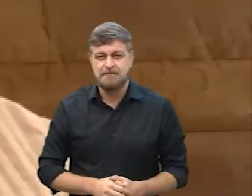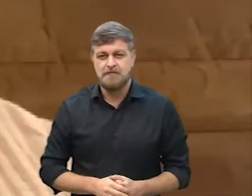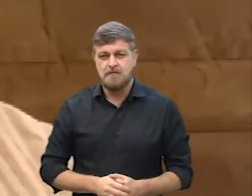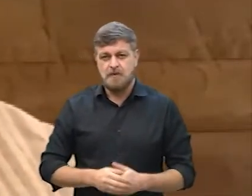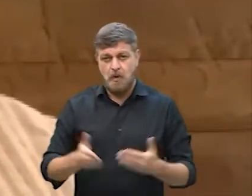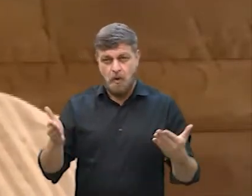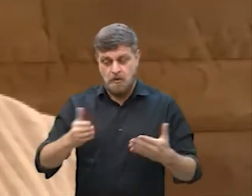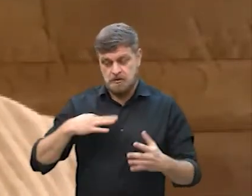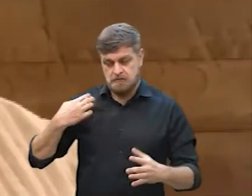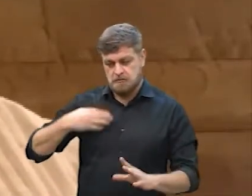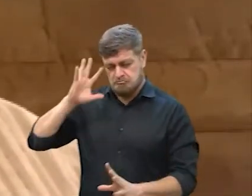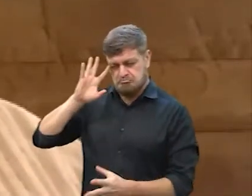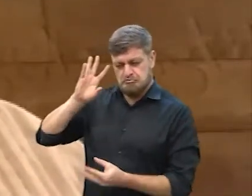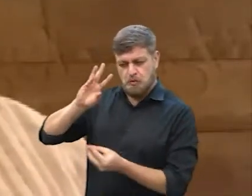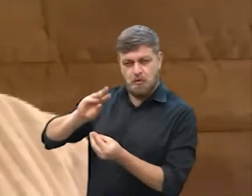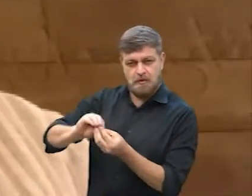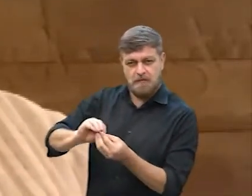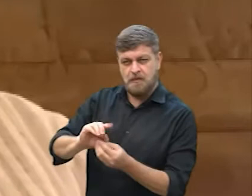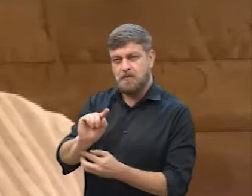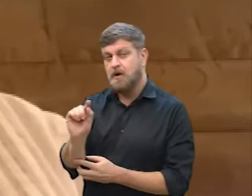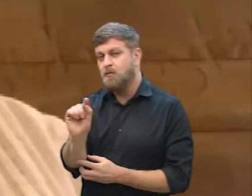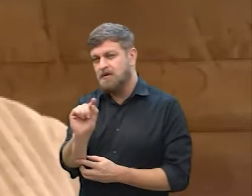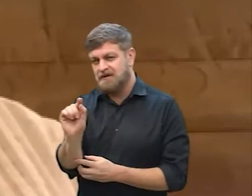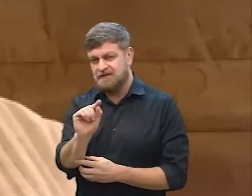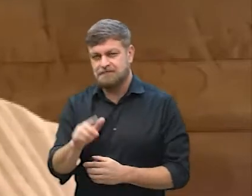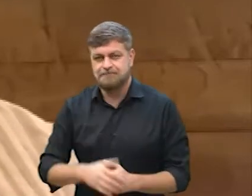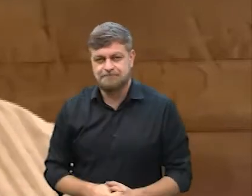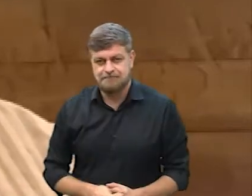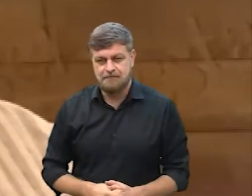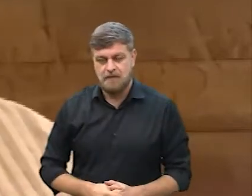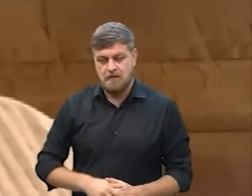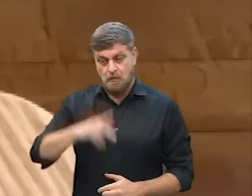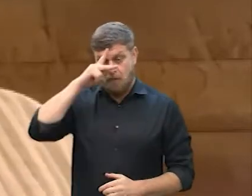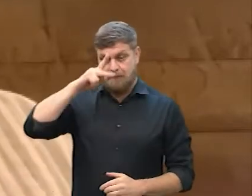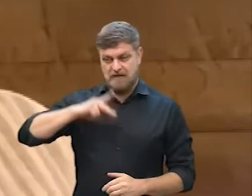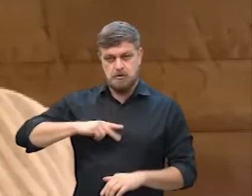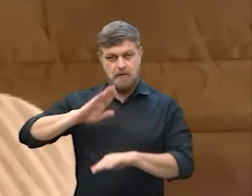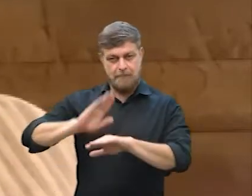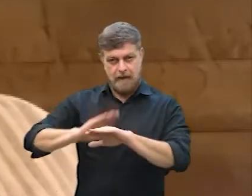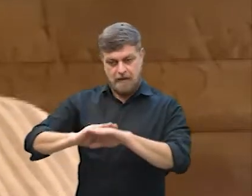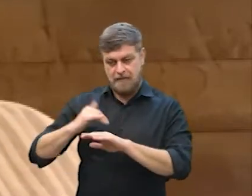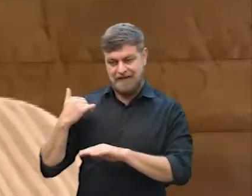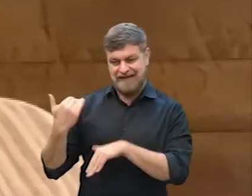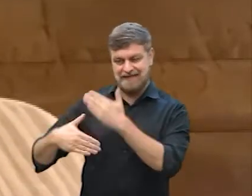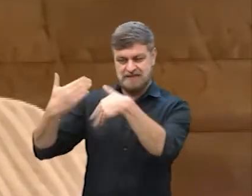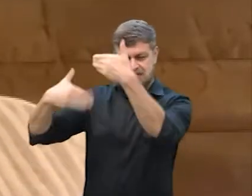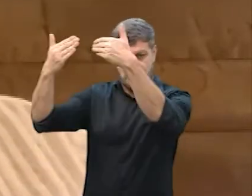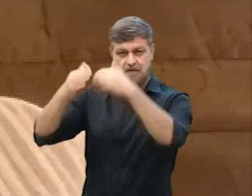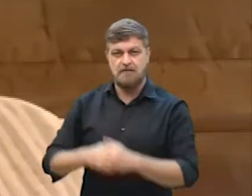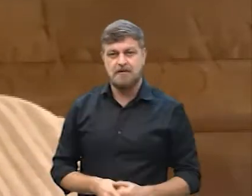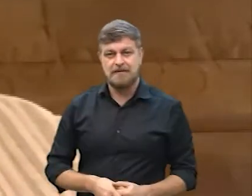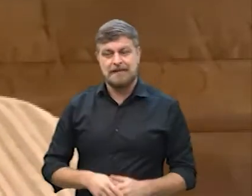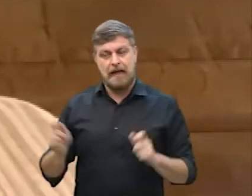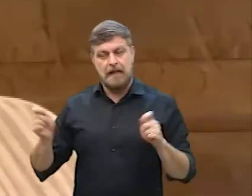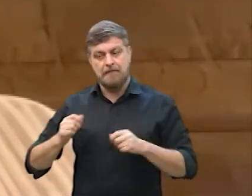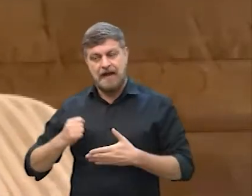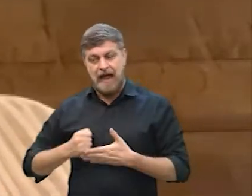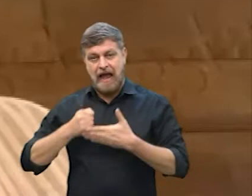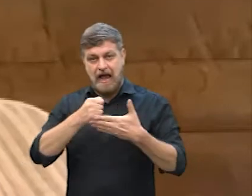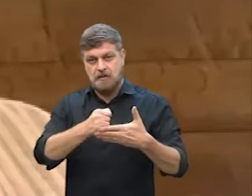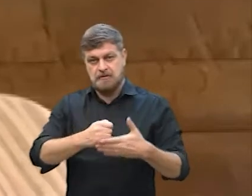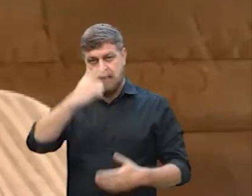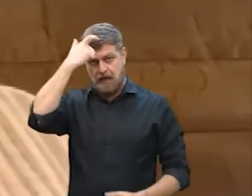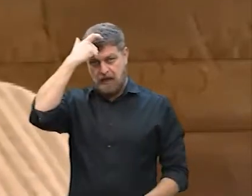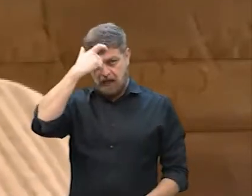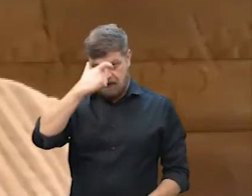temos concluído disso tudo é que a meritocracia, ela pode ajudar a